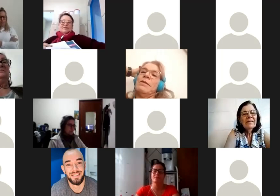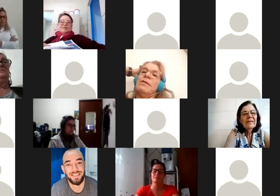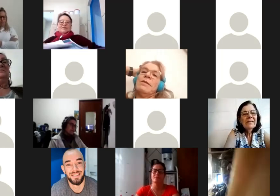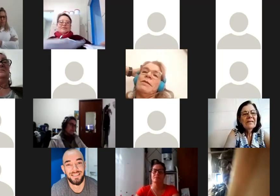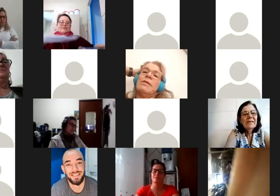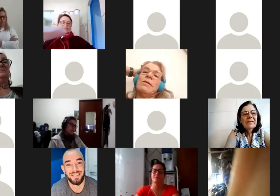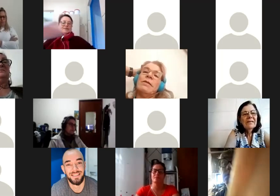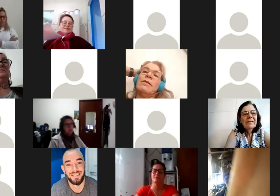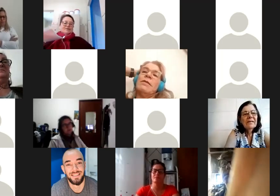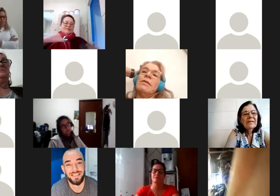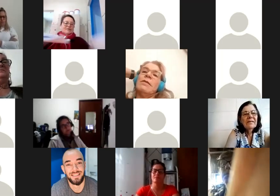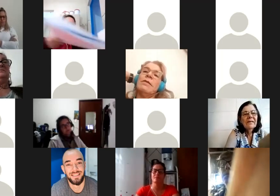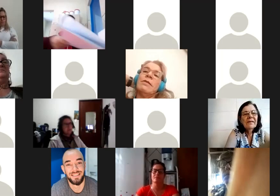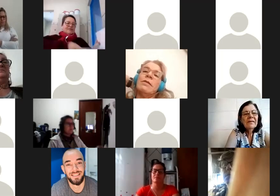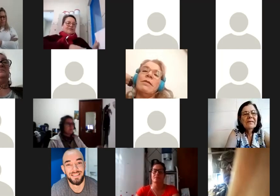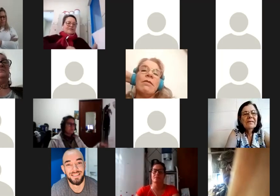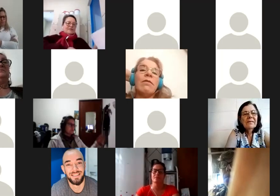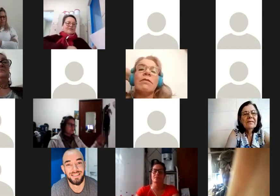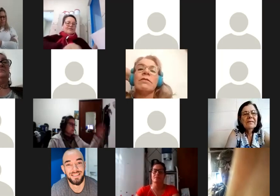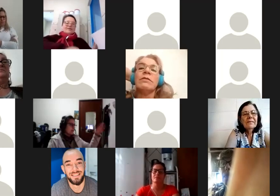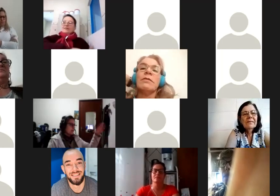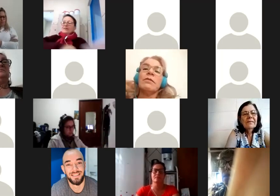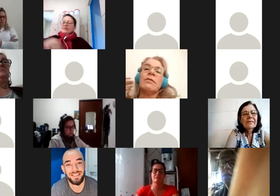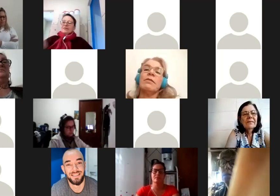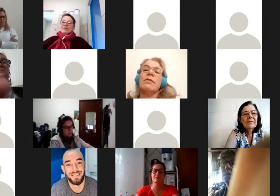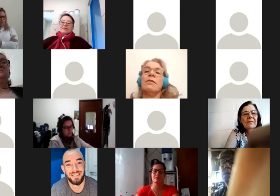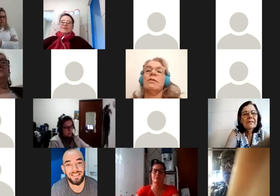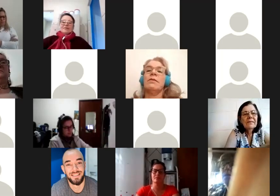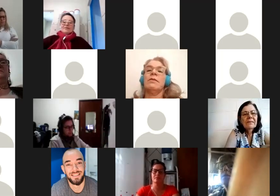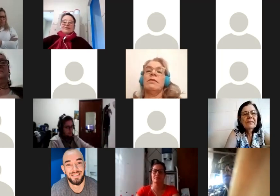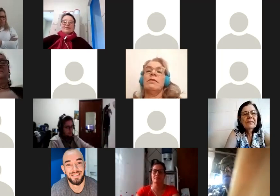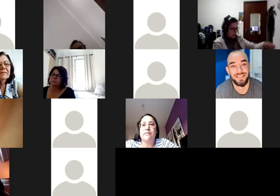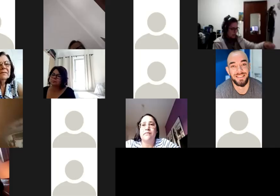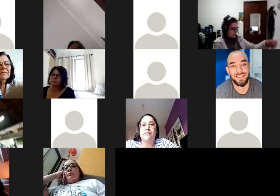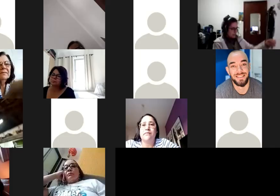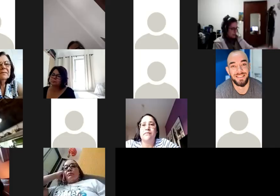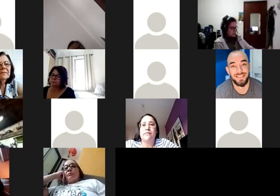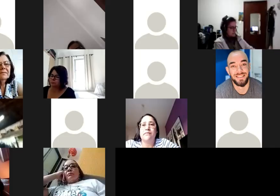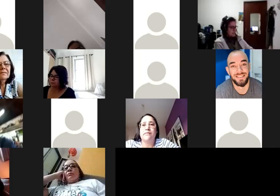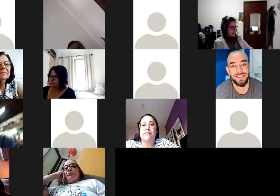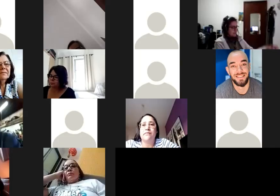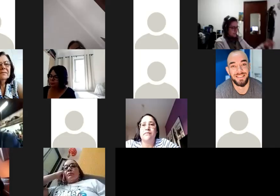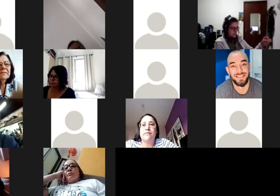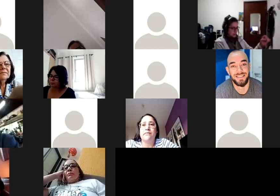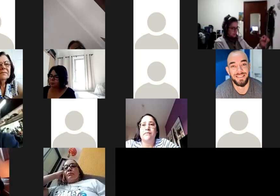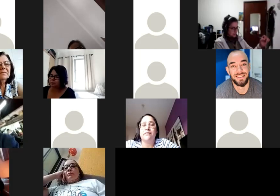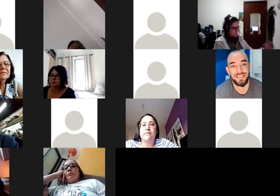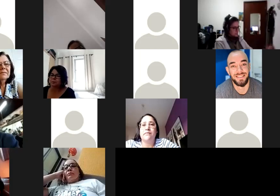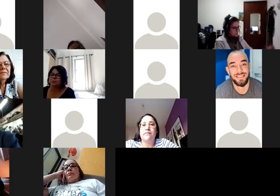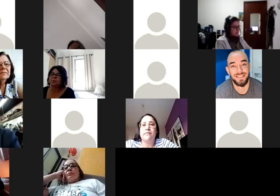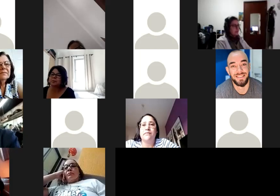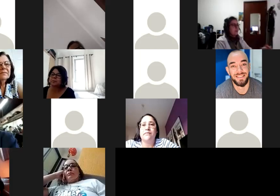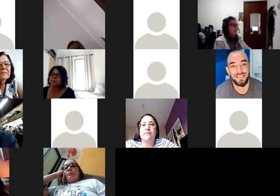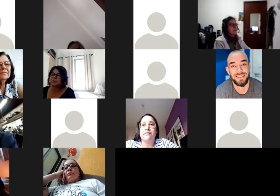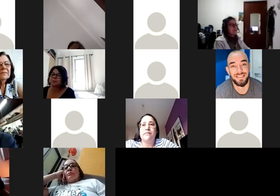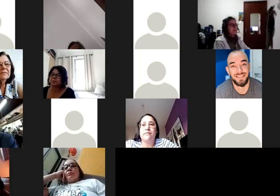vou fazer curso disso, faculdade daquilo, fiz costura, um monte de coisa. Mas eu queria aquele algo a mais, assim. E estou certa